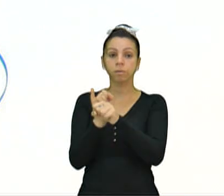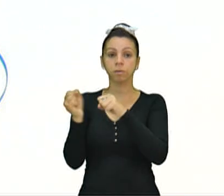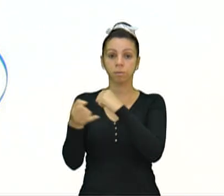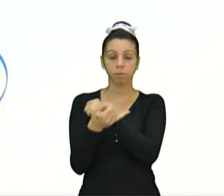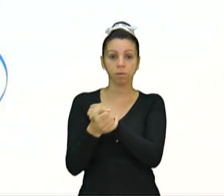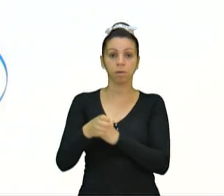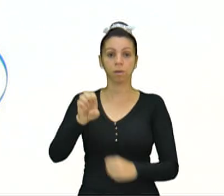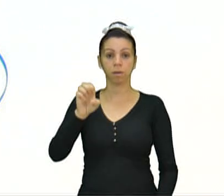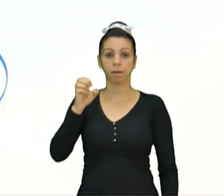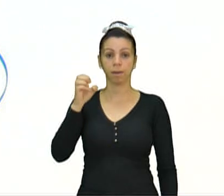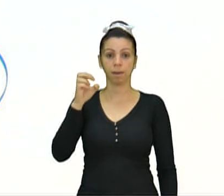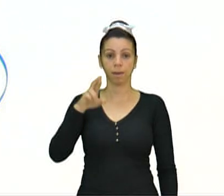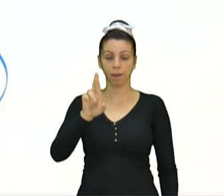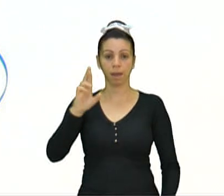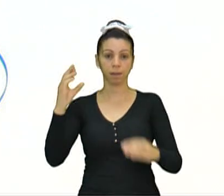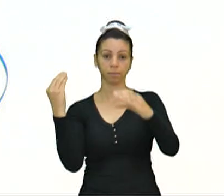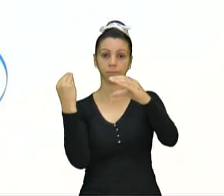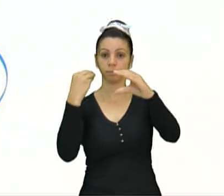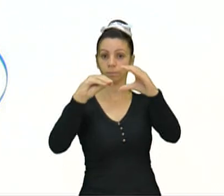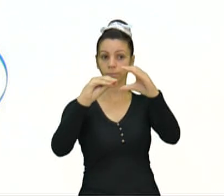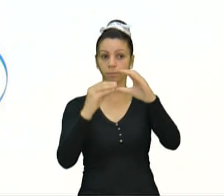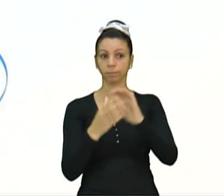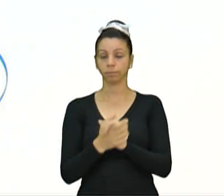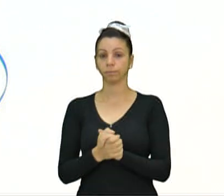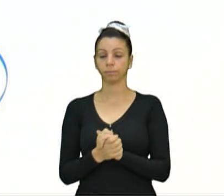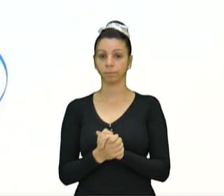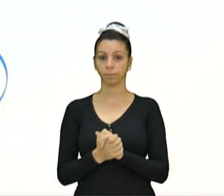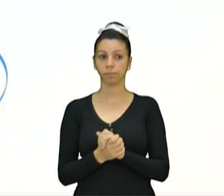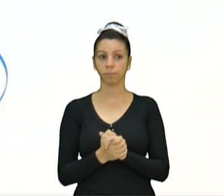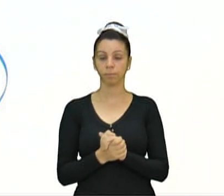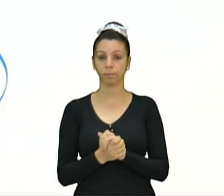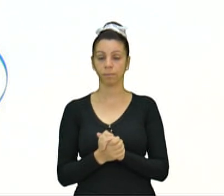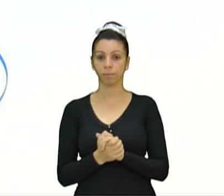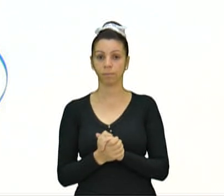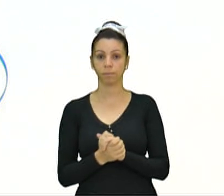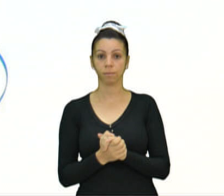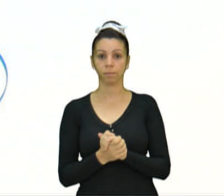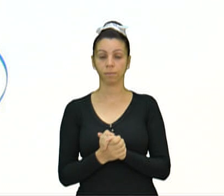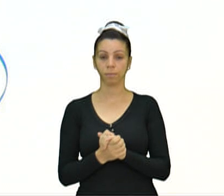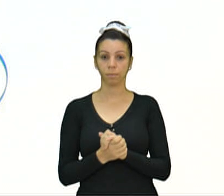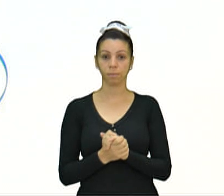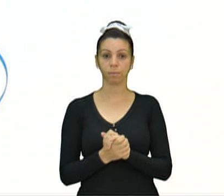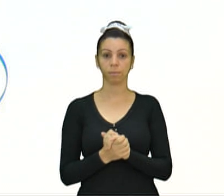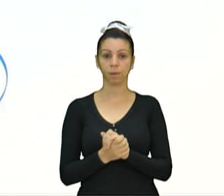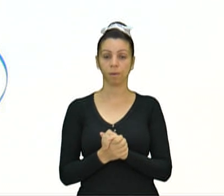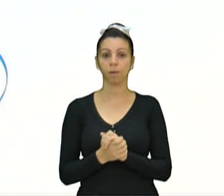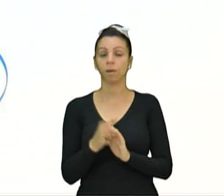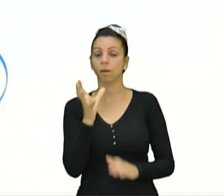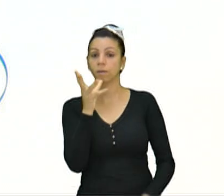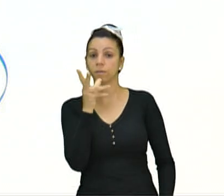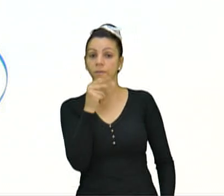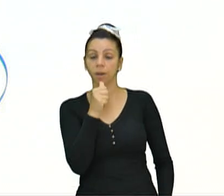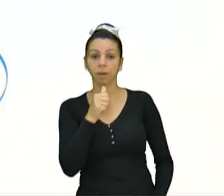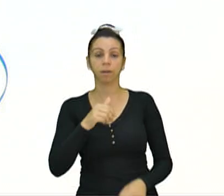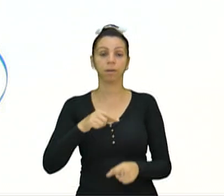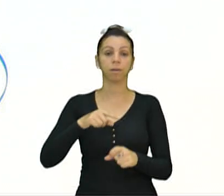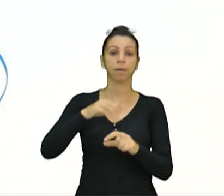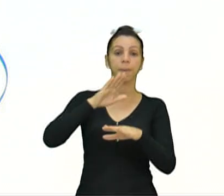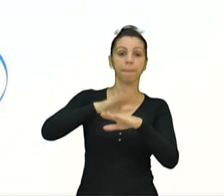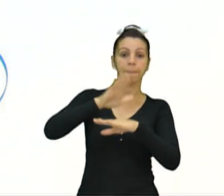aqui, ó. Slow, slower. Devagar, mais devagar. Fast,